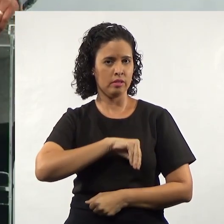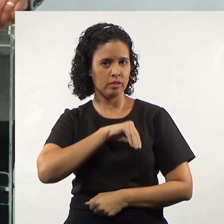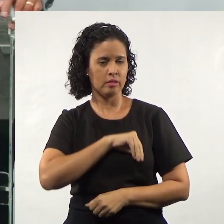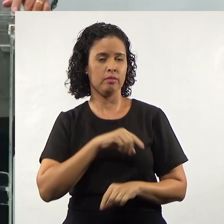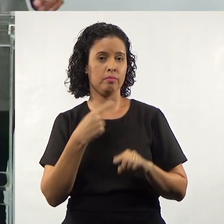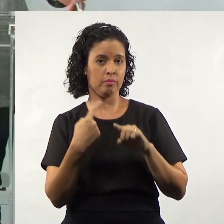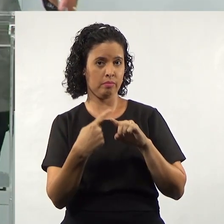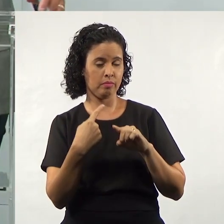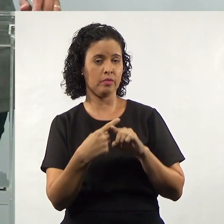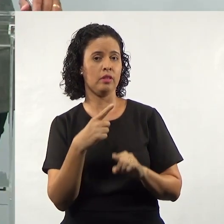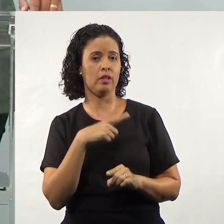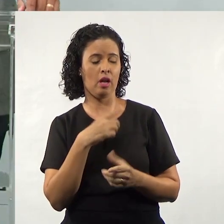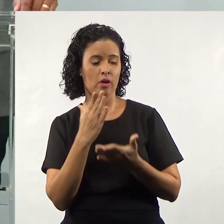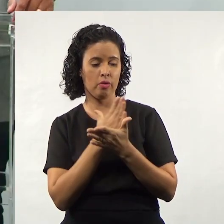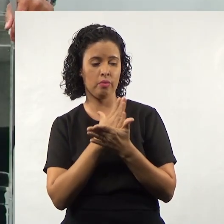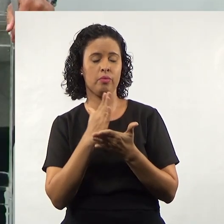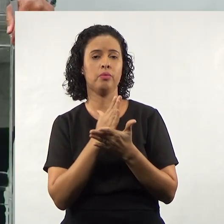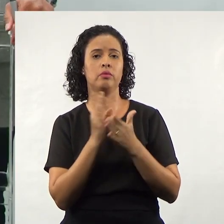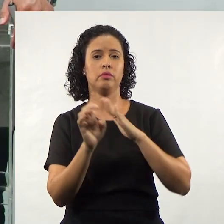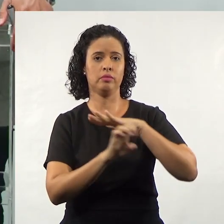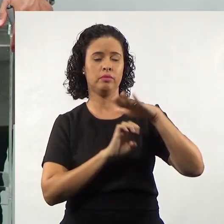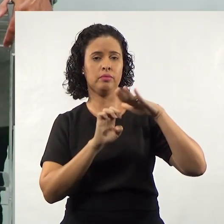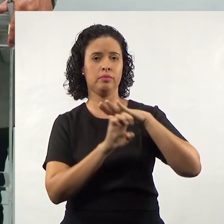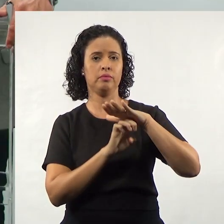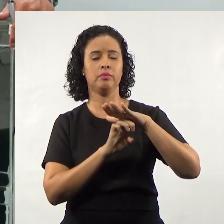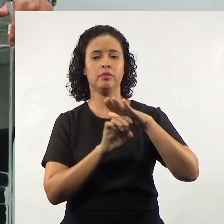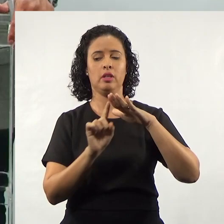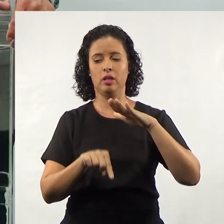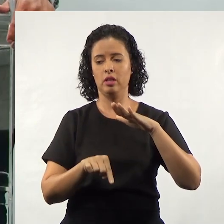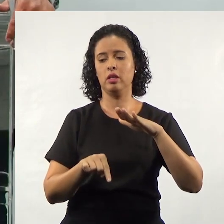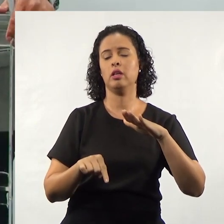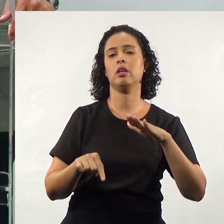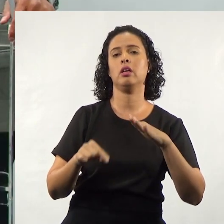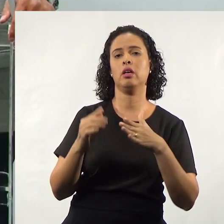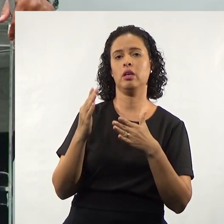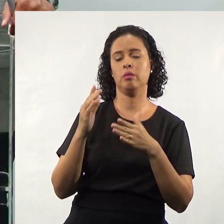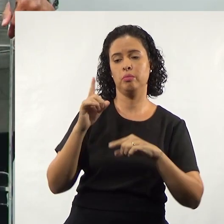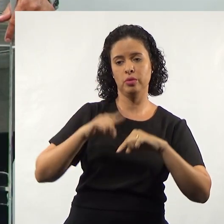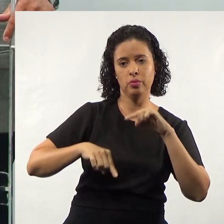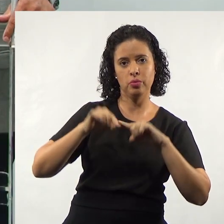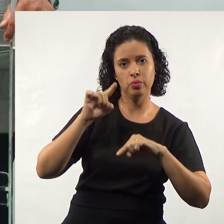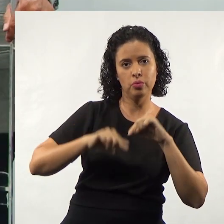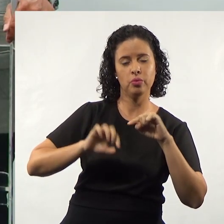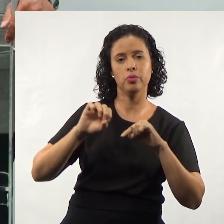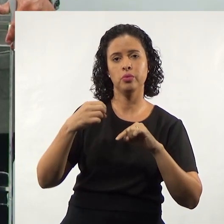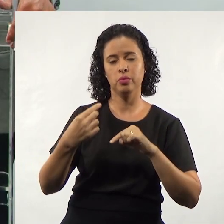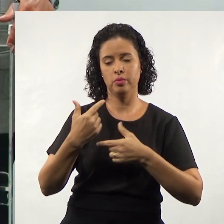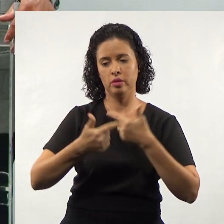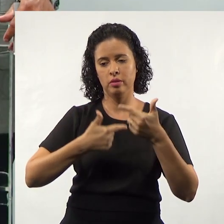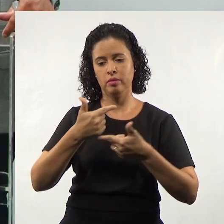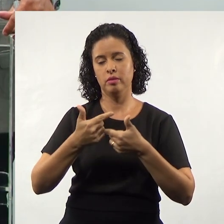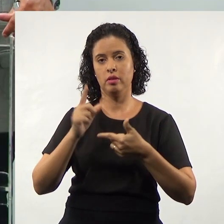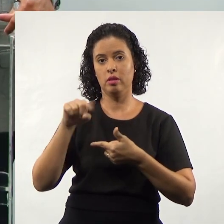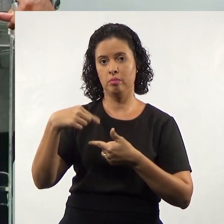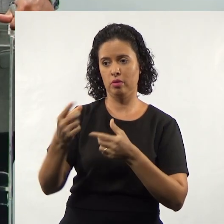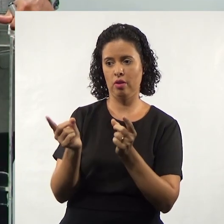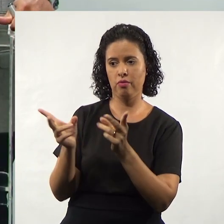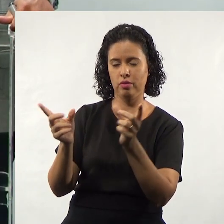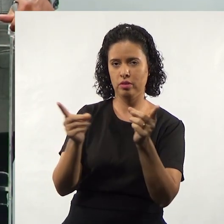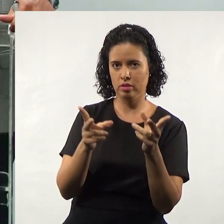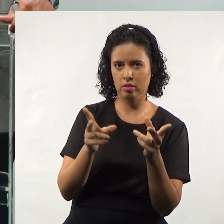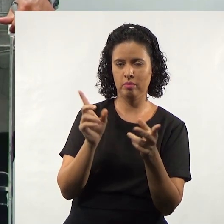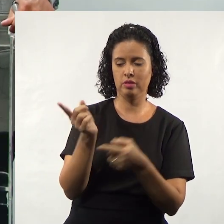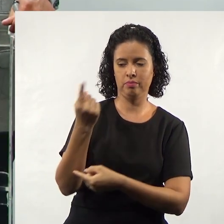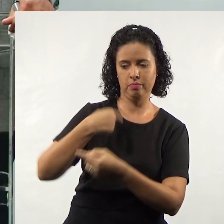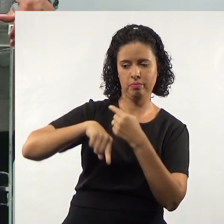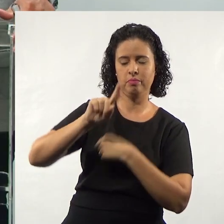tem empresas que produz ali algum produto ou terceiriza algum tipo de produto, algum tipo de serviço para poder revender, mas não gera emprego e